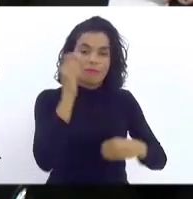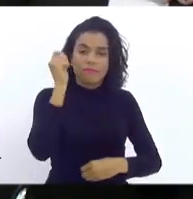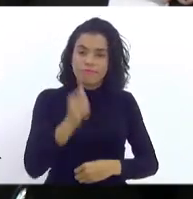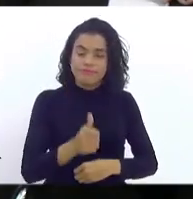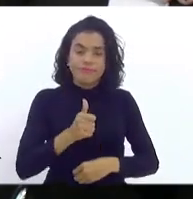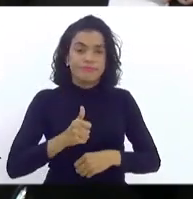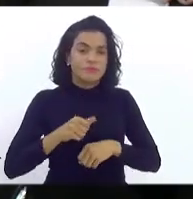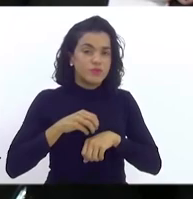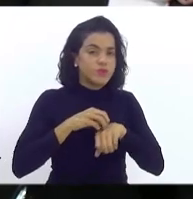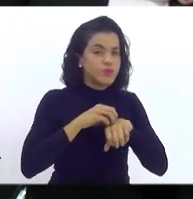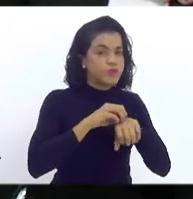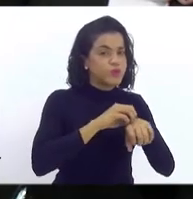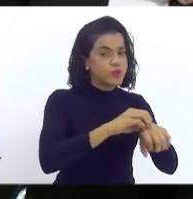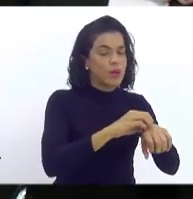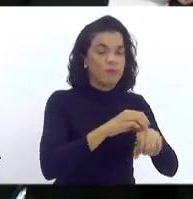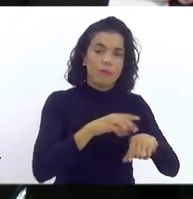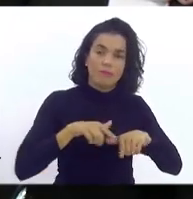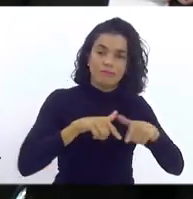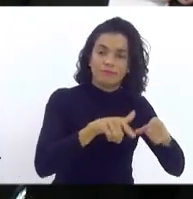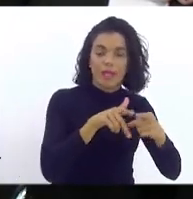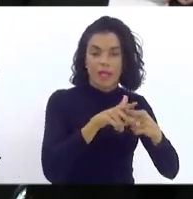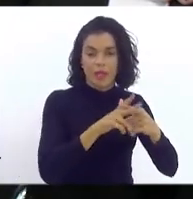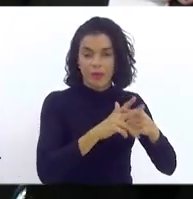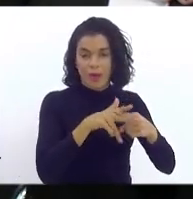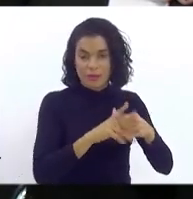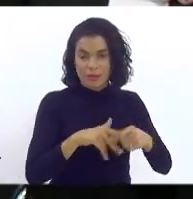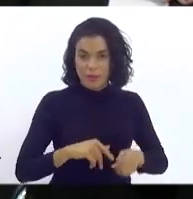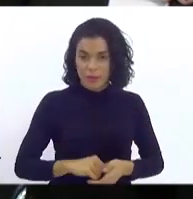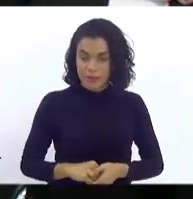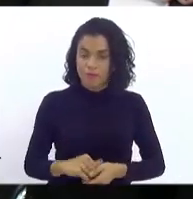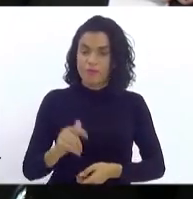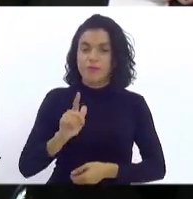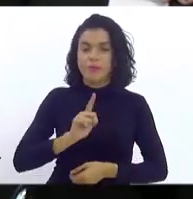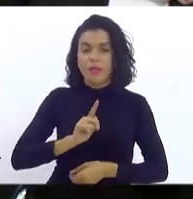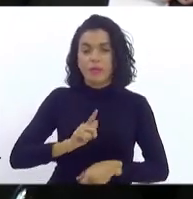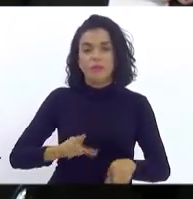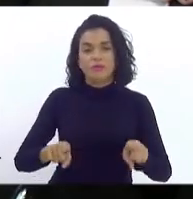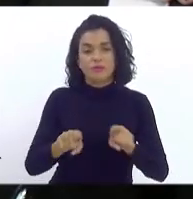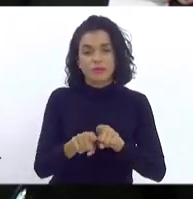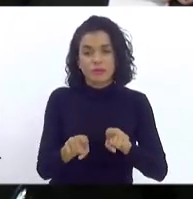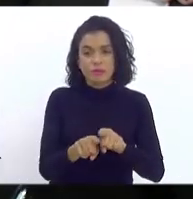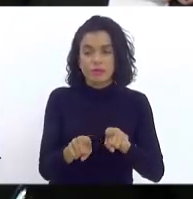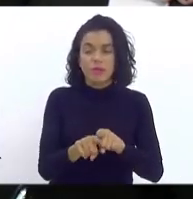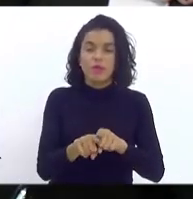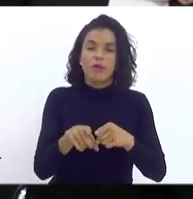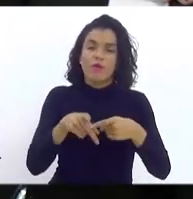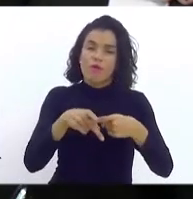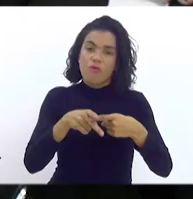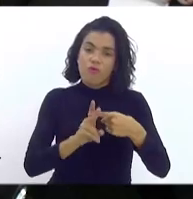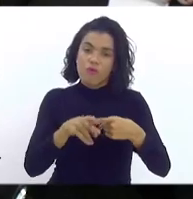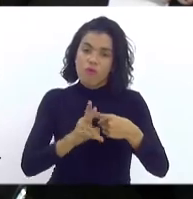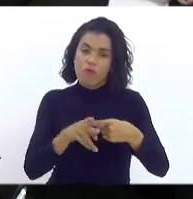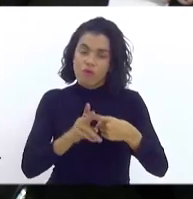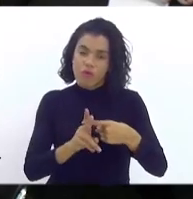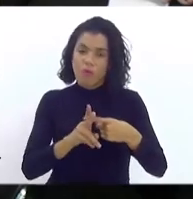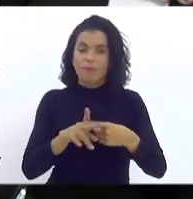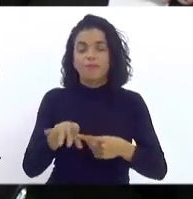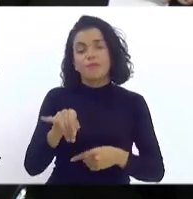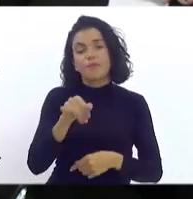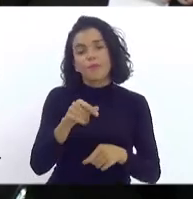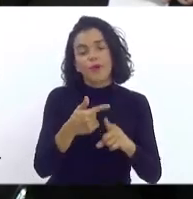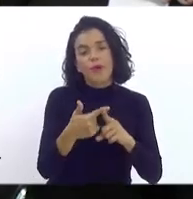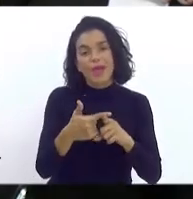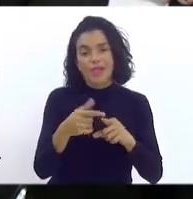deslocar essa equipe para fazer essa atuação. Temos válvulas telecomandadas que a gente segmenta